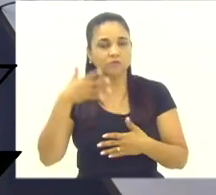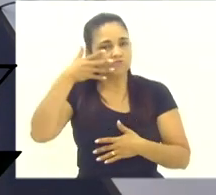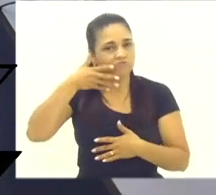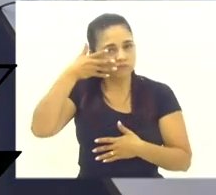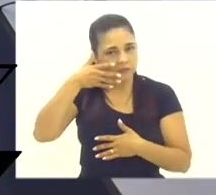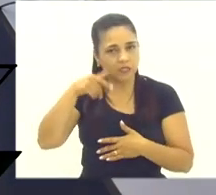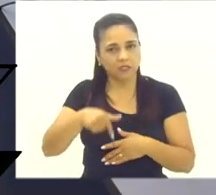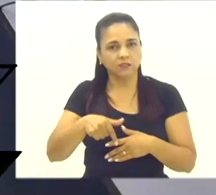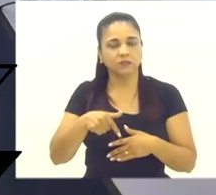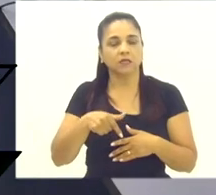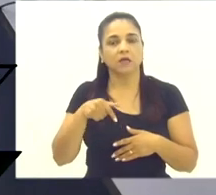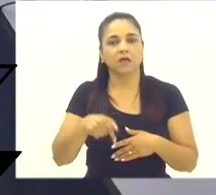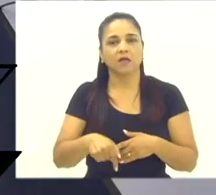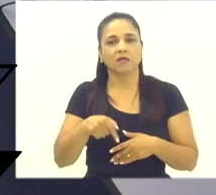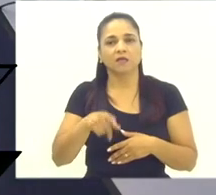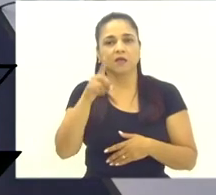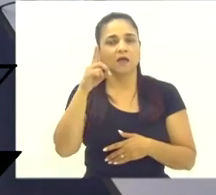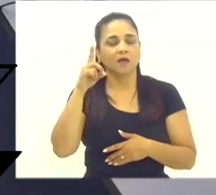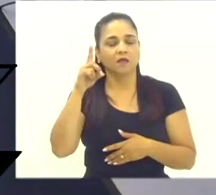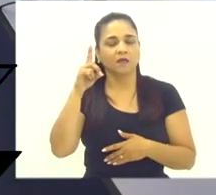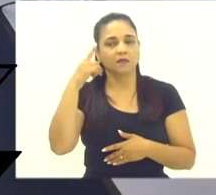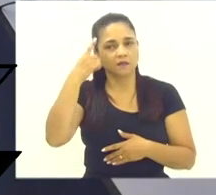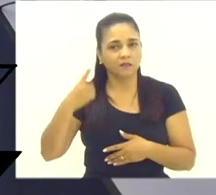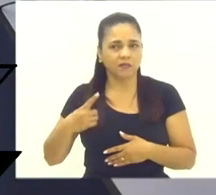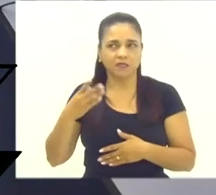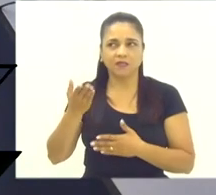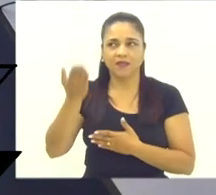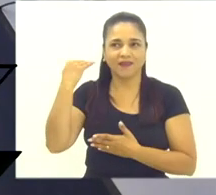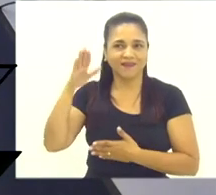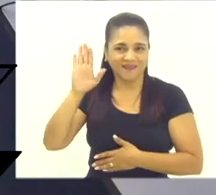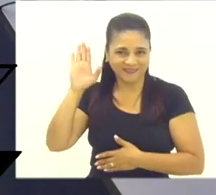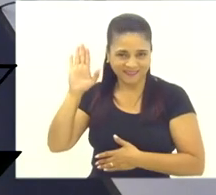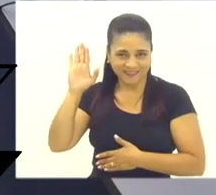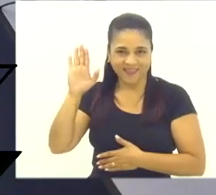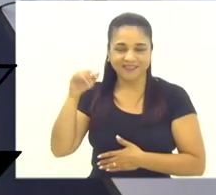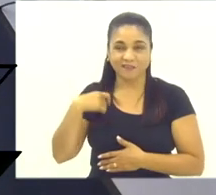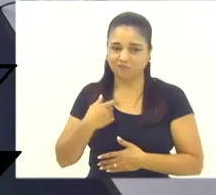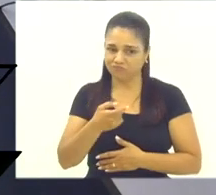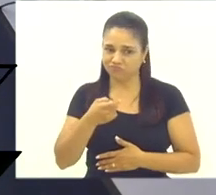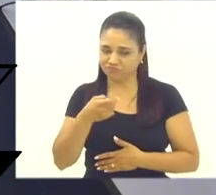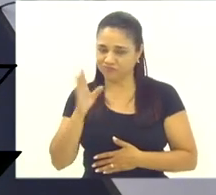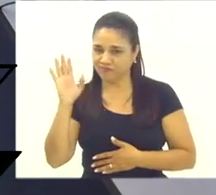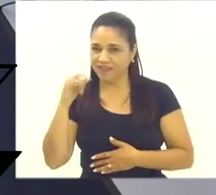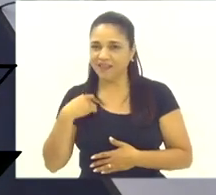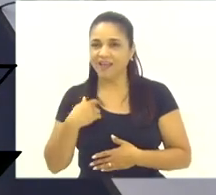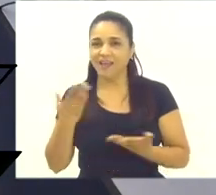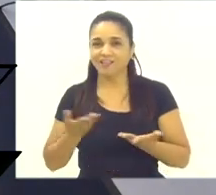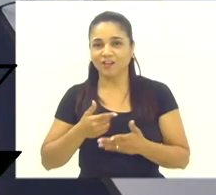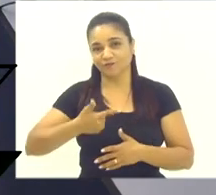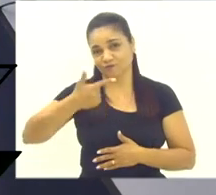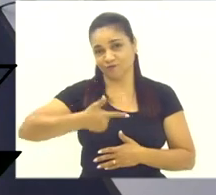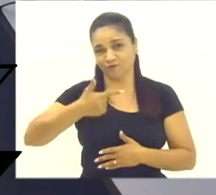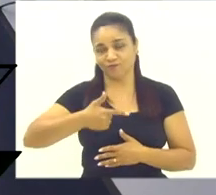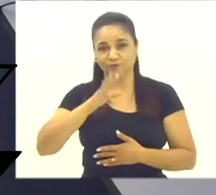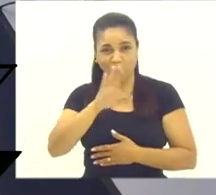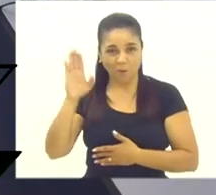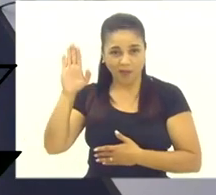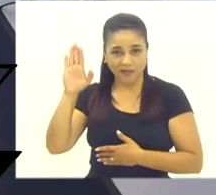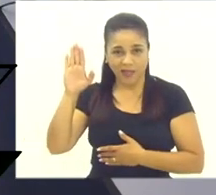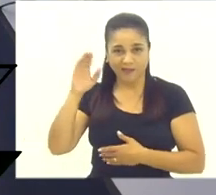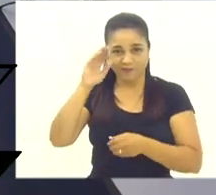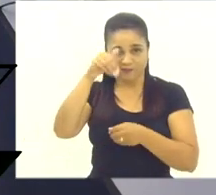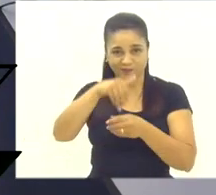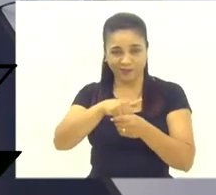Na época que a Dani ainda era candidata e eu acho que é isso né eu já tava no segundo mandato